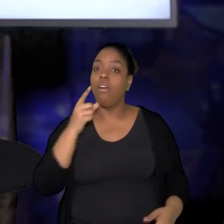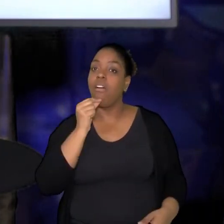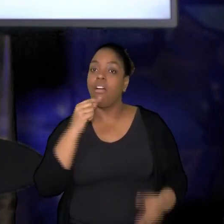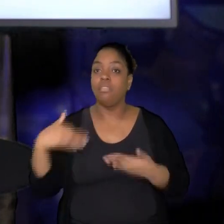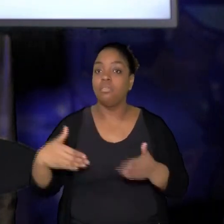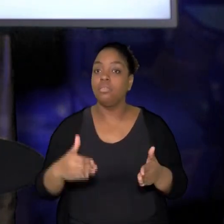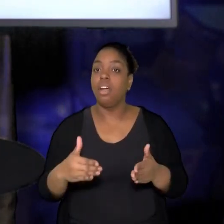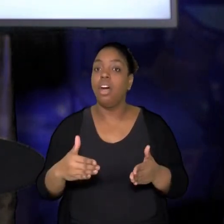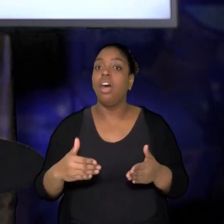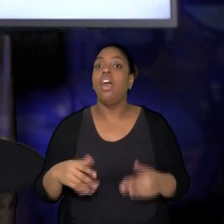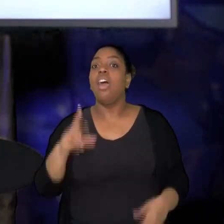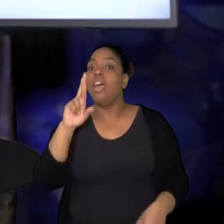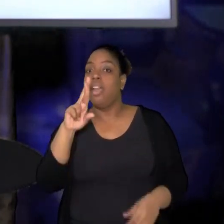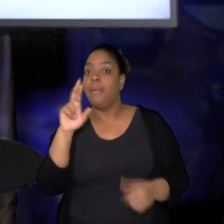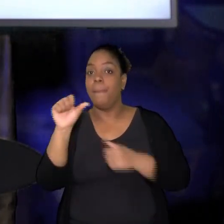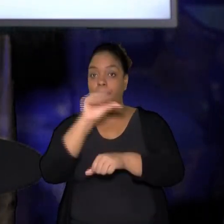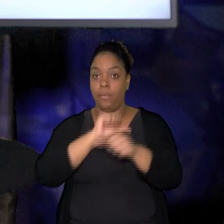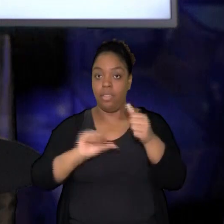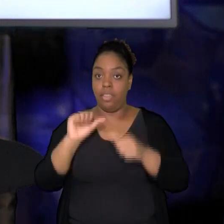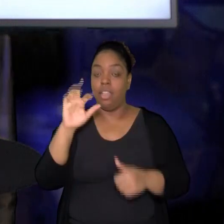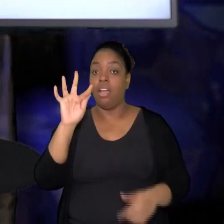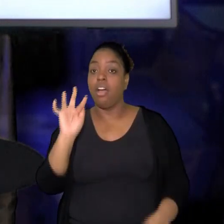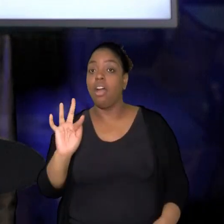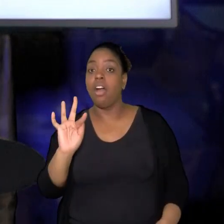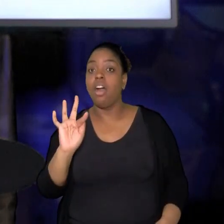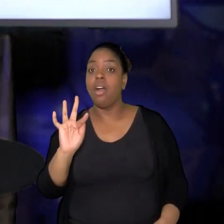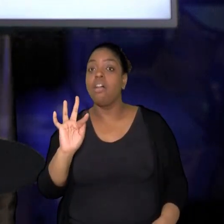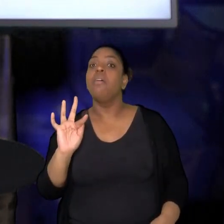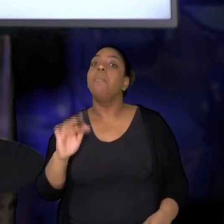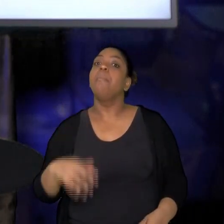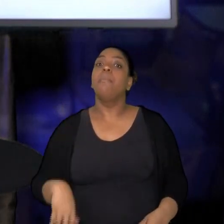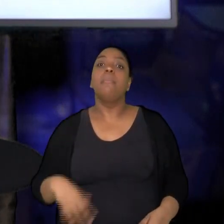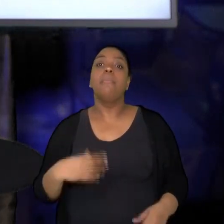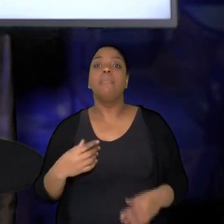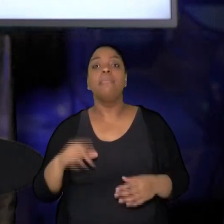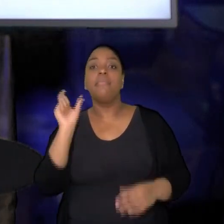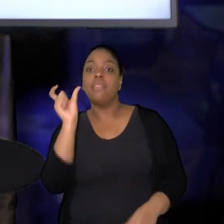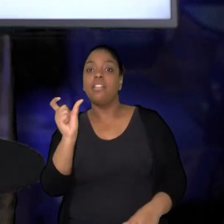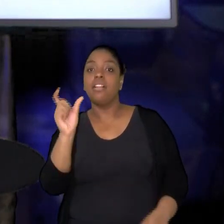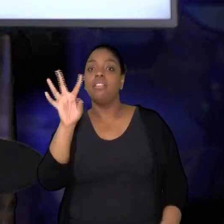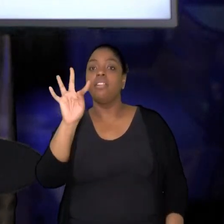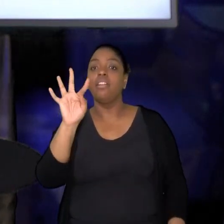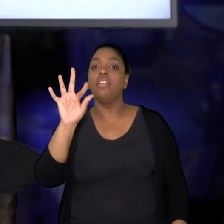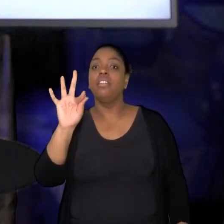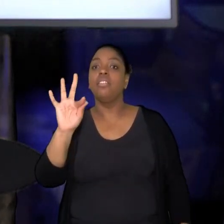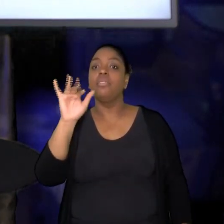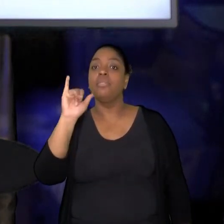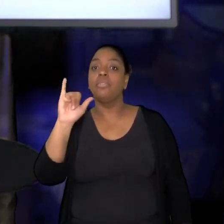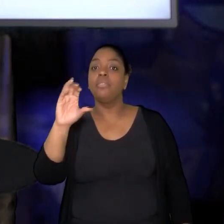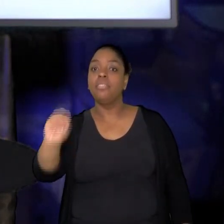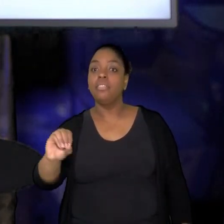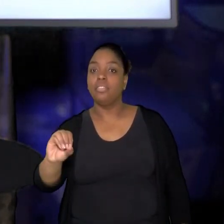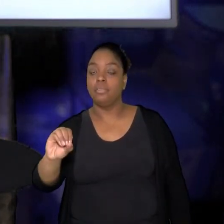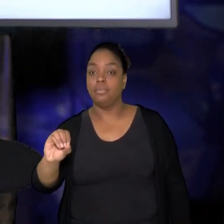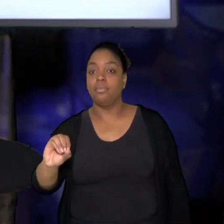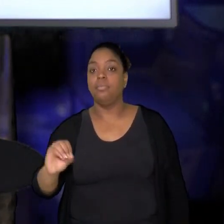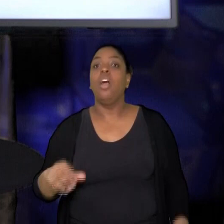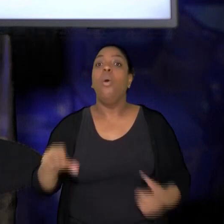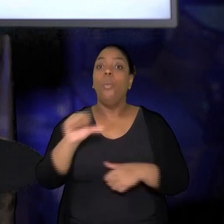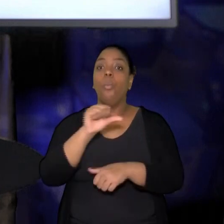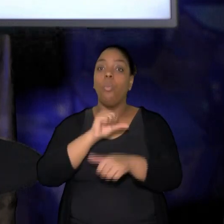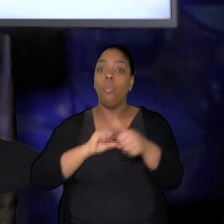pelo F, nós teremos a palavra fio. Assim como se eu trocar pela letra